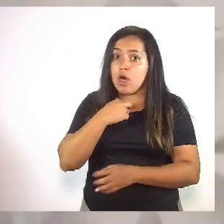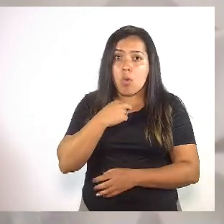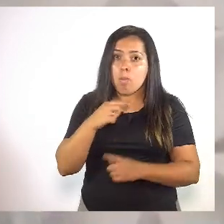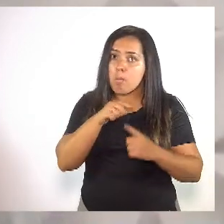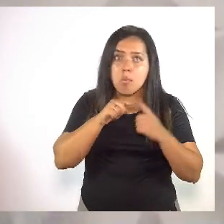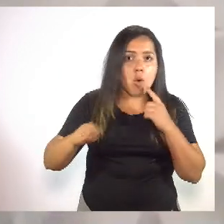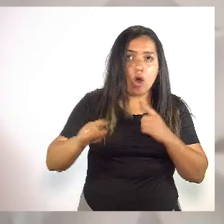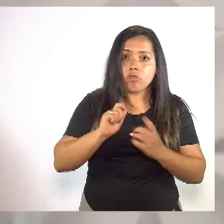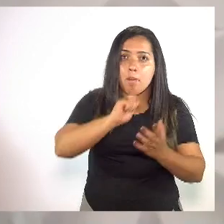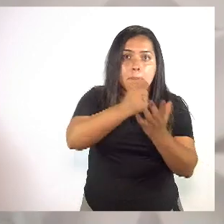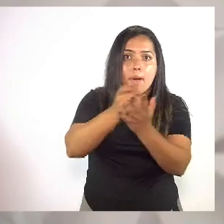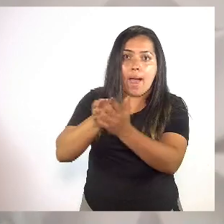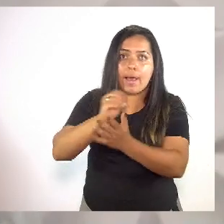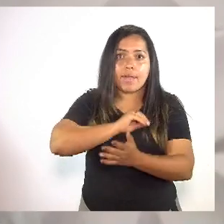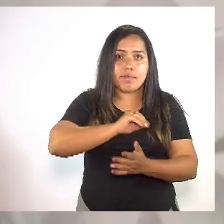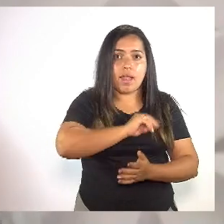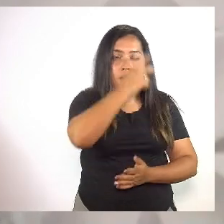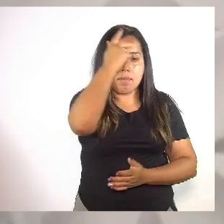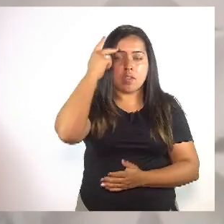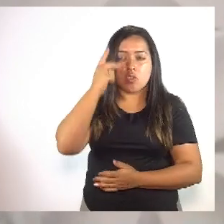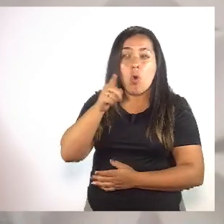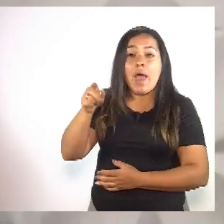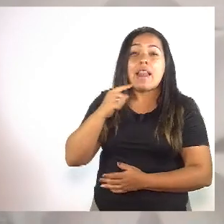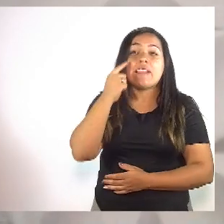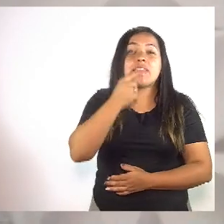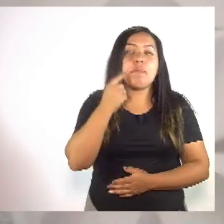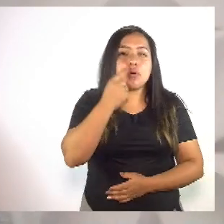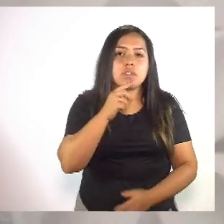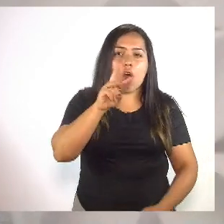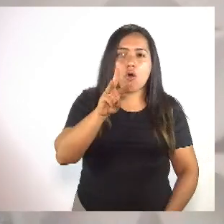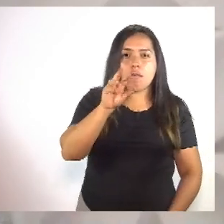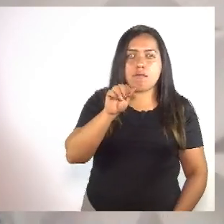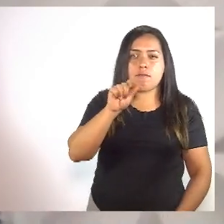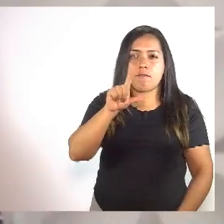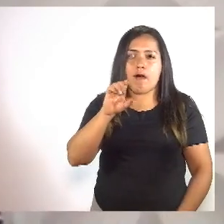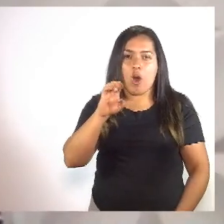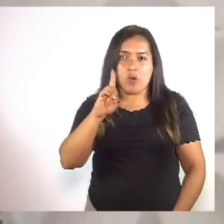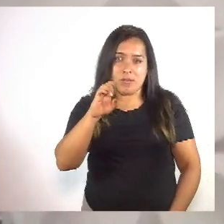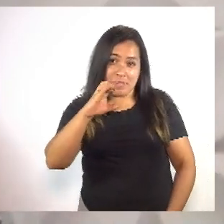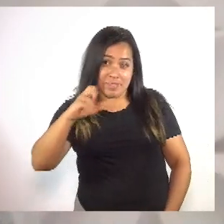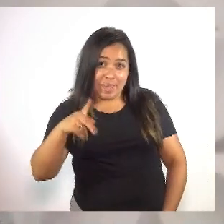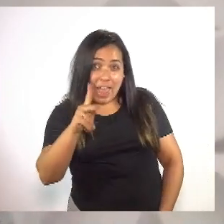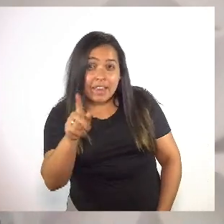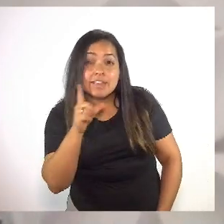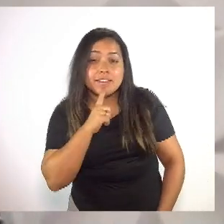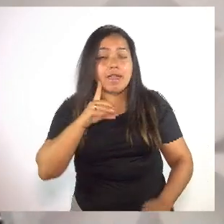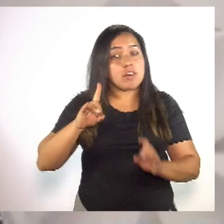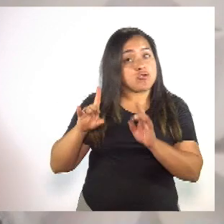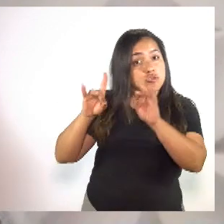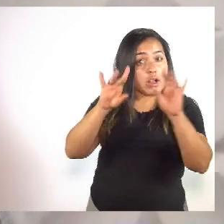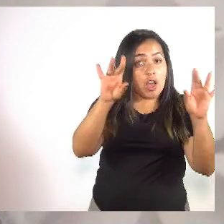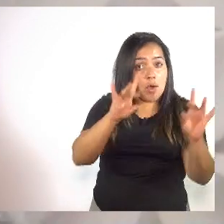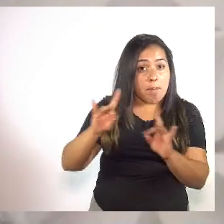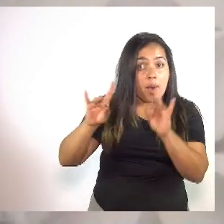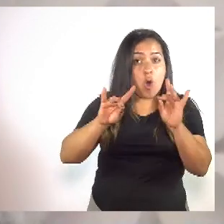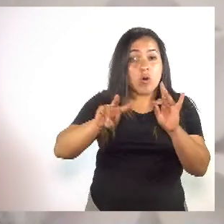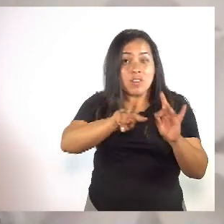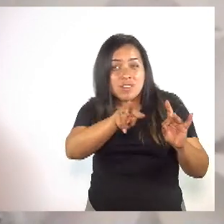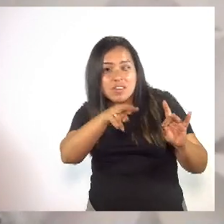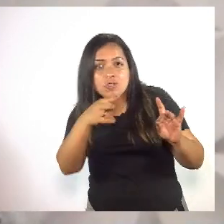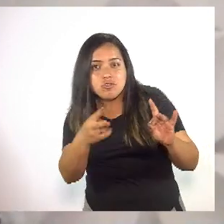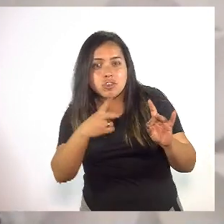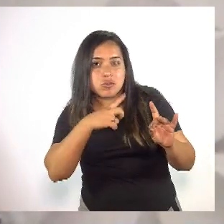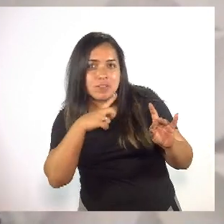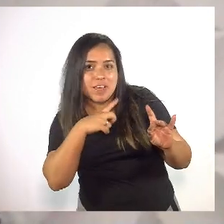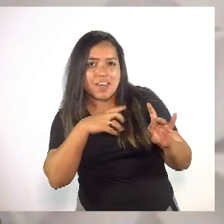pessoal, ainda que o deputado Valdec Carneiro tenha destacado o sentido maroto,